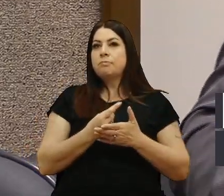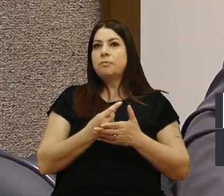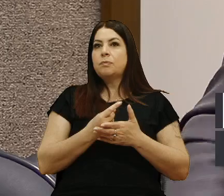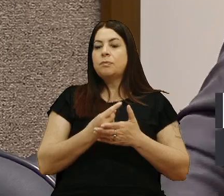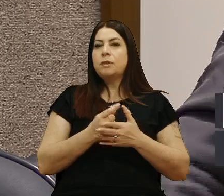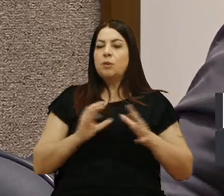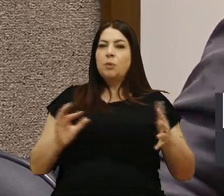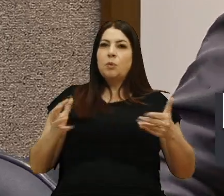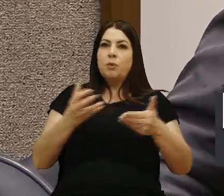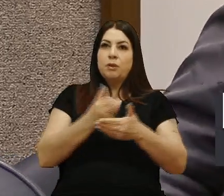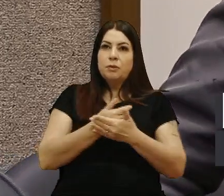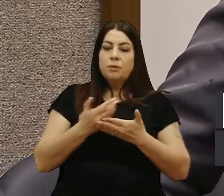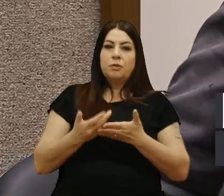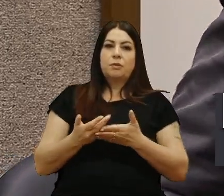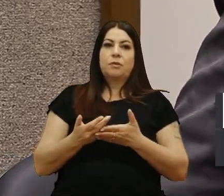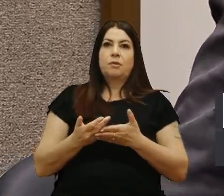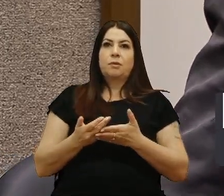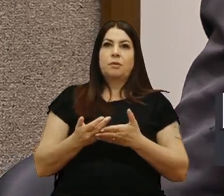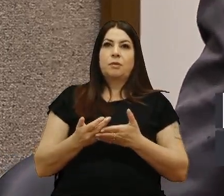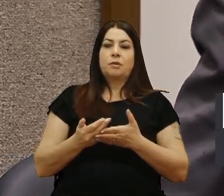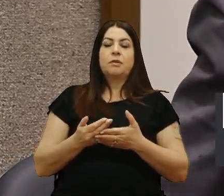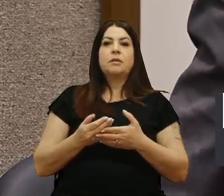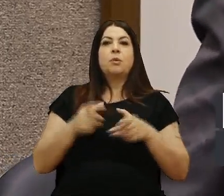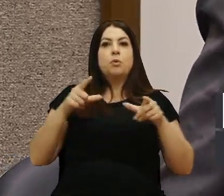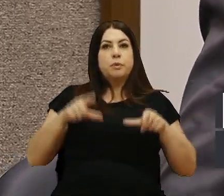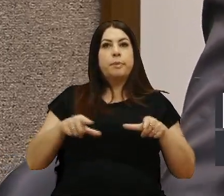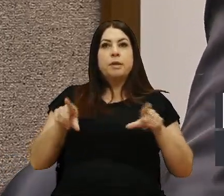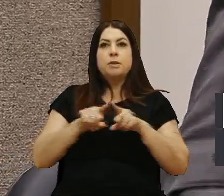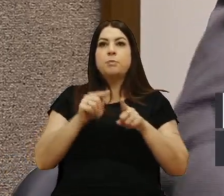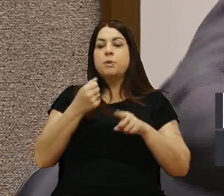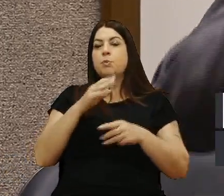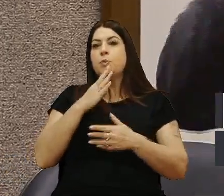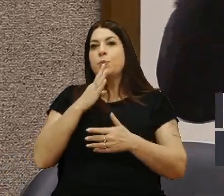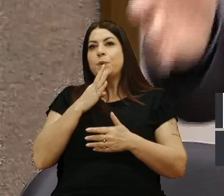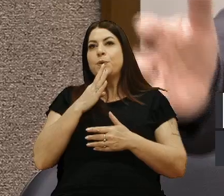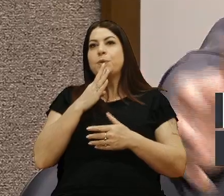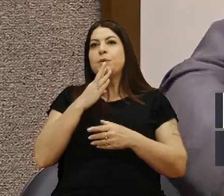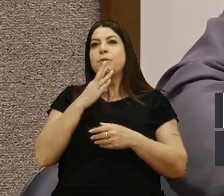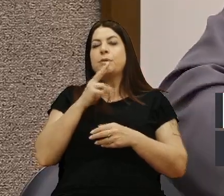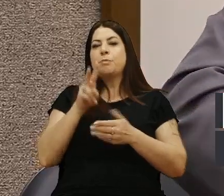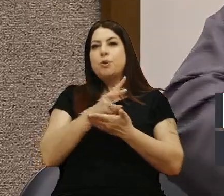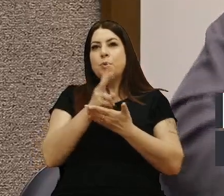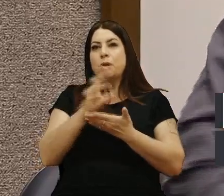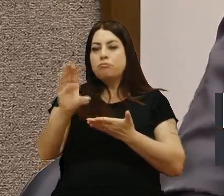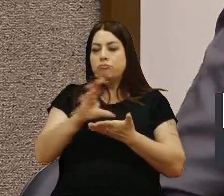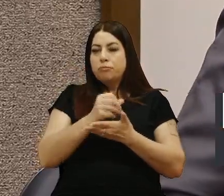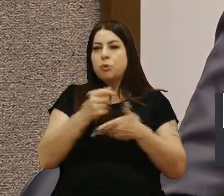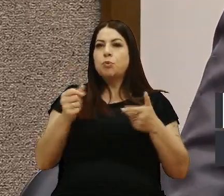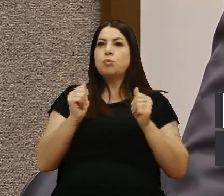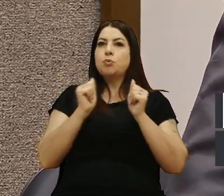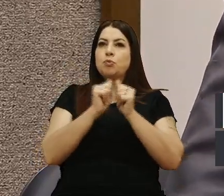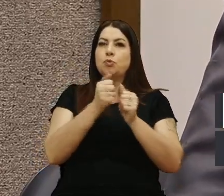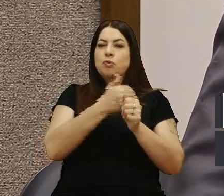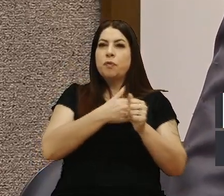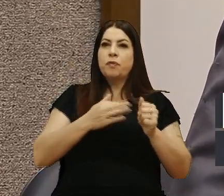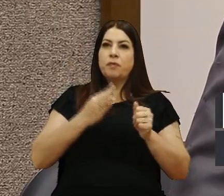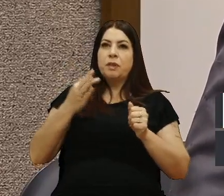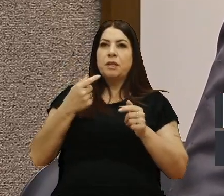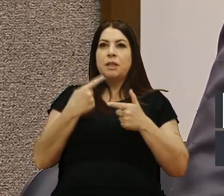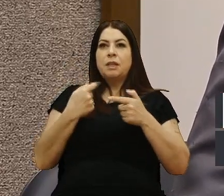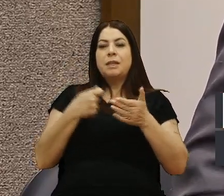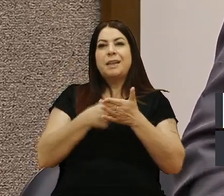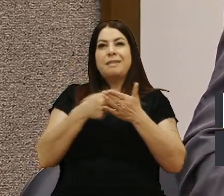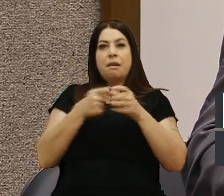espaço acolhedor, e é um espaço que nós precisamos conhecer, buscar recursos junto com o governo federal e tentar